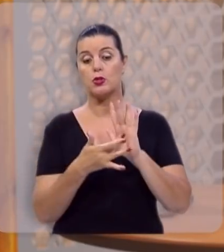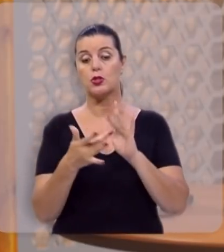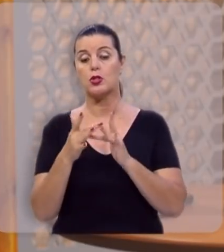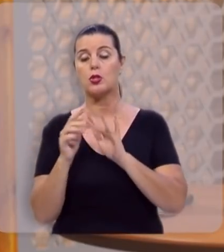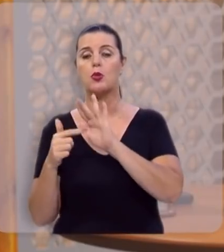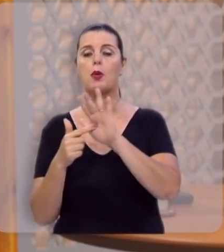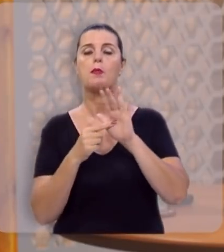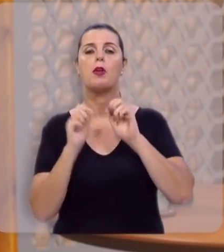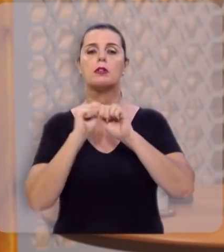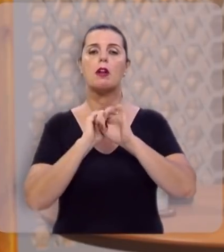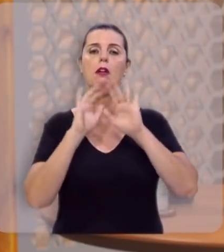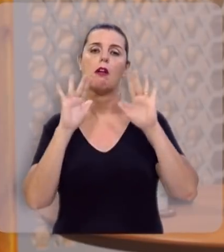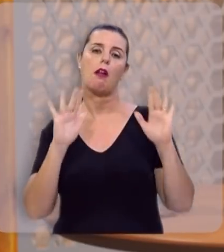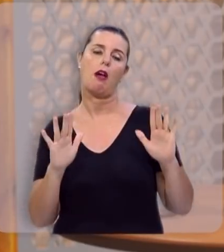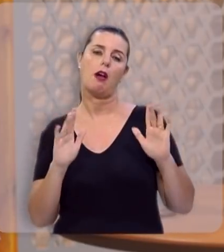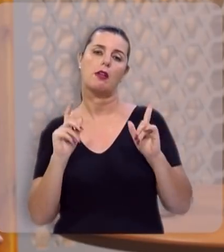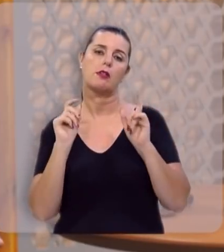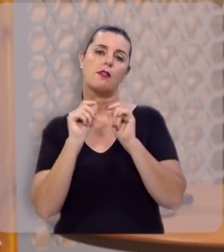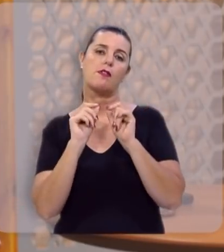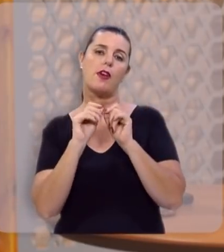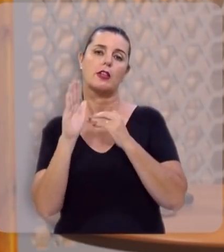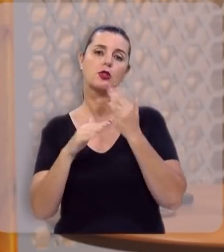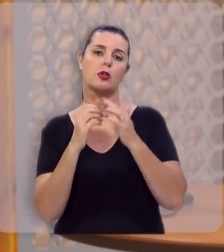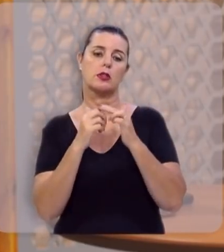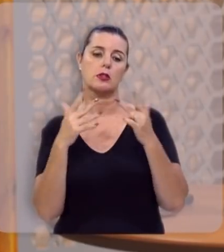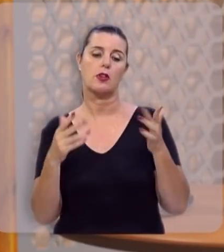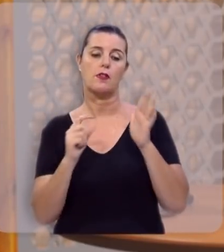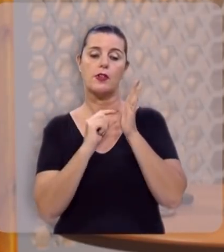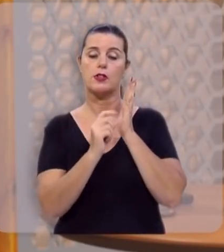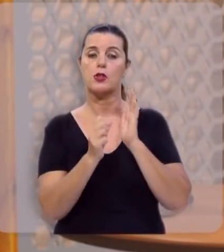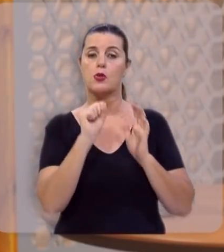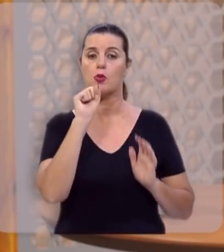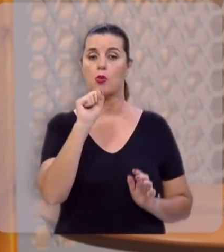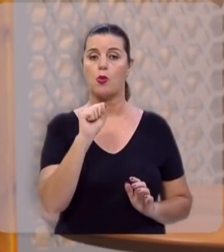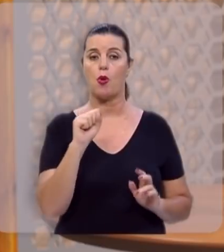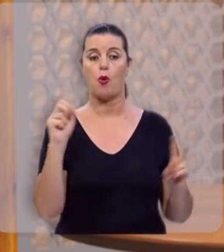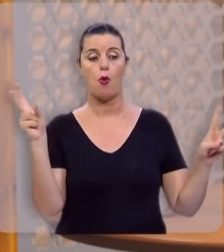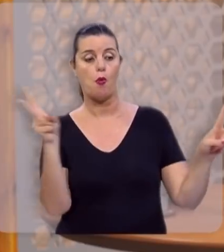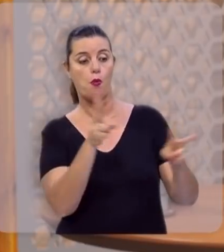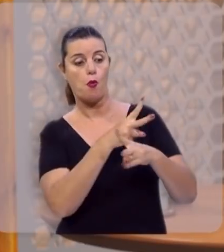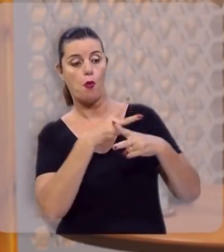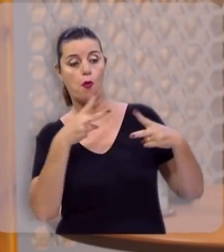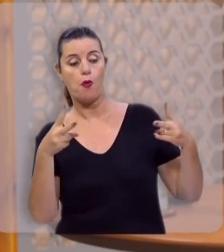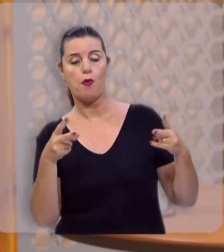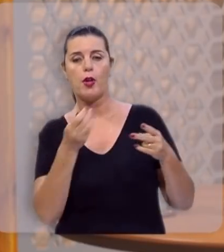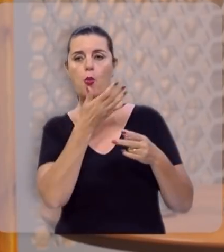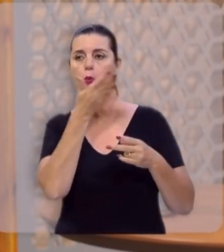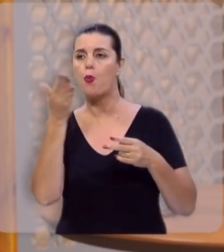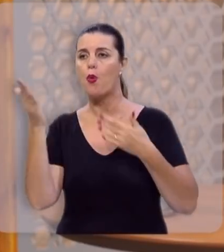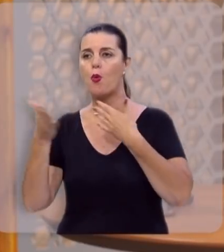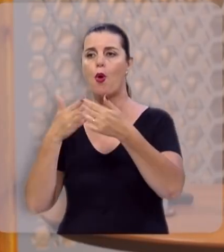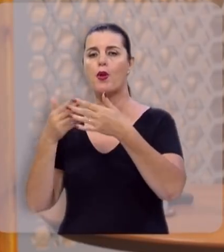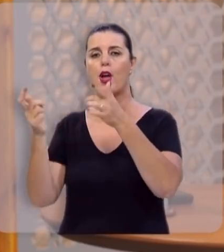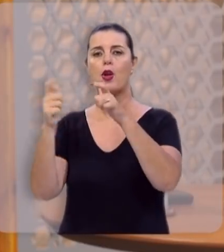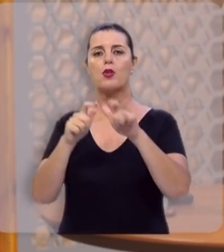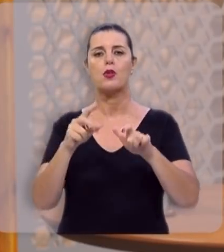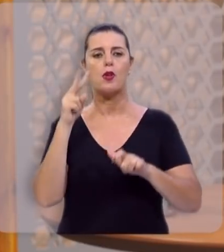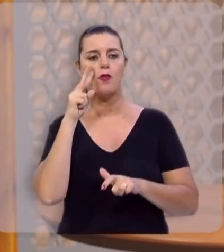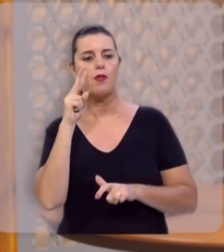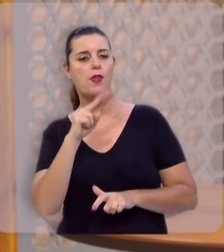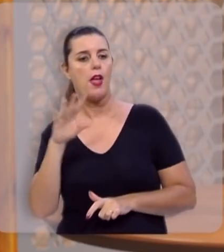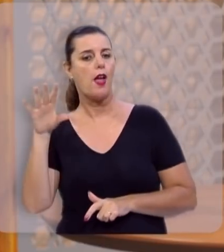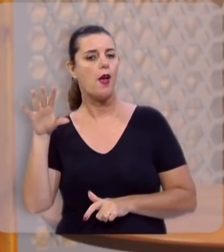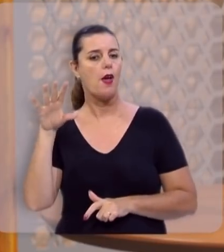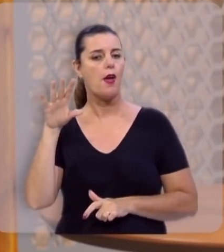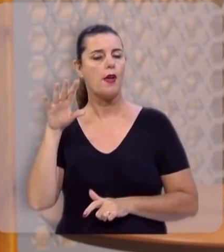qual Jesus mostra claramente como ele realiza tudo isso. Ele diz no versículo 8, o vento sopra onde quer. Ouves a